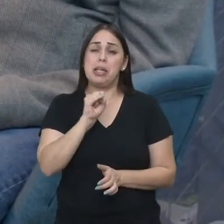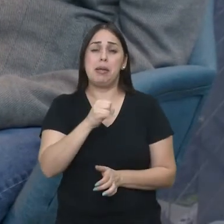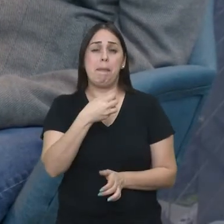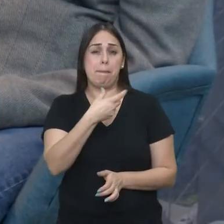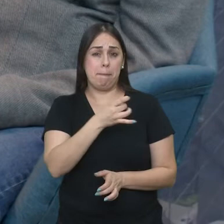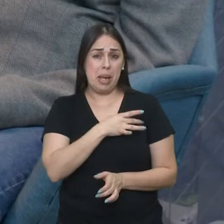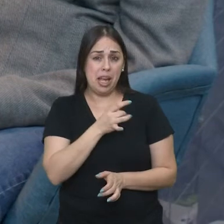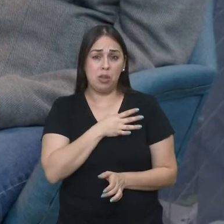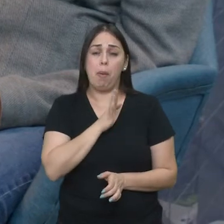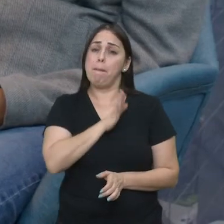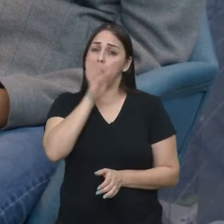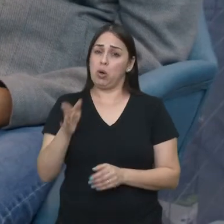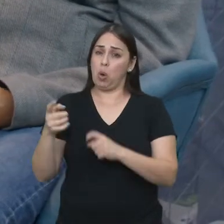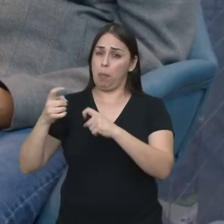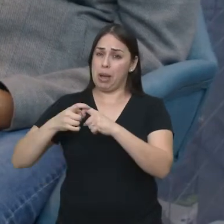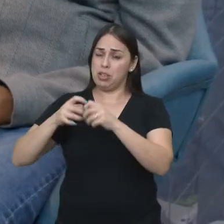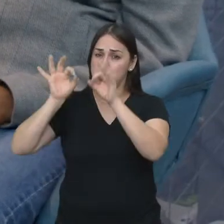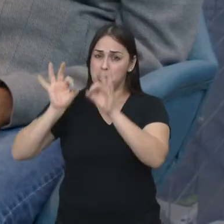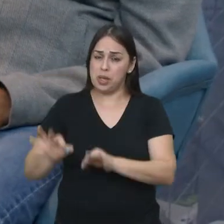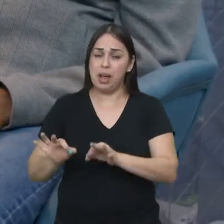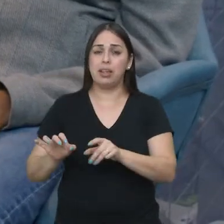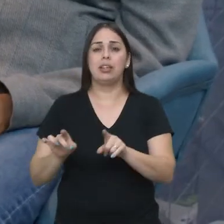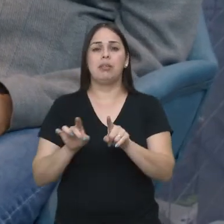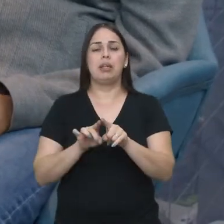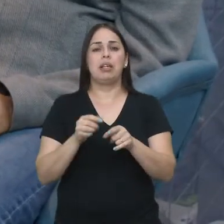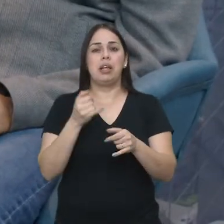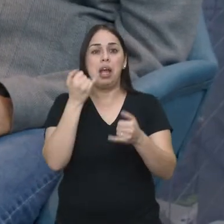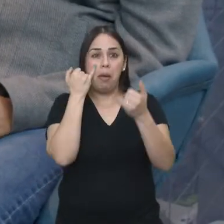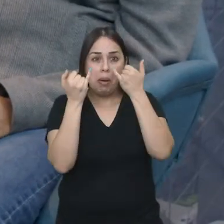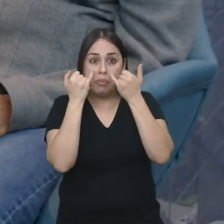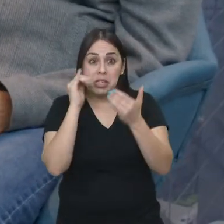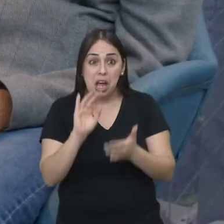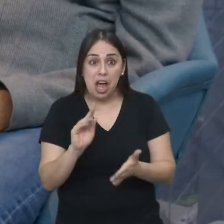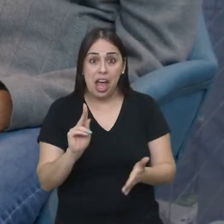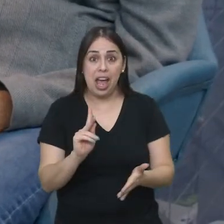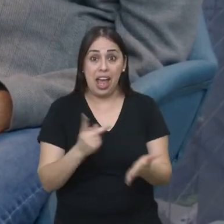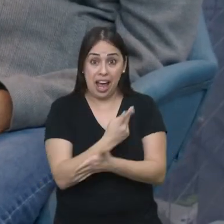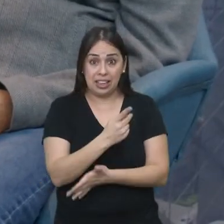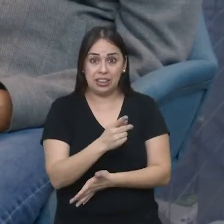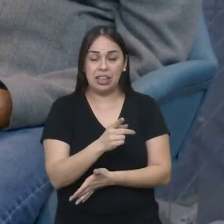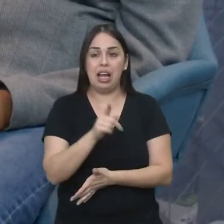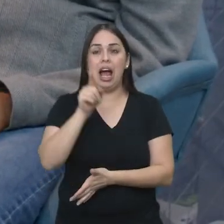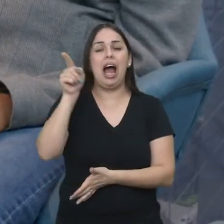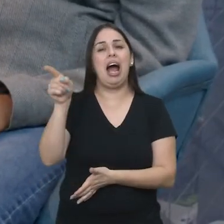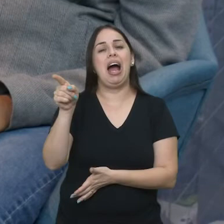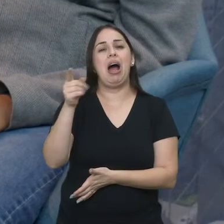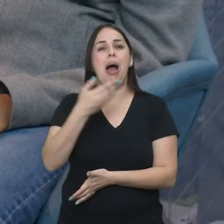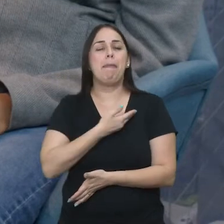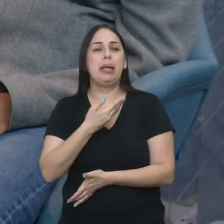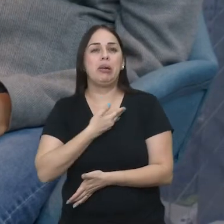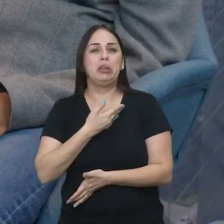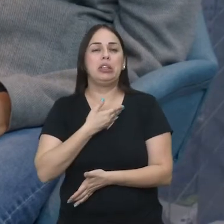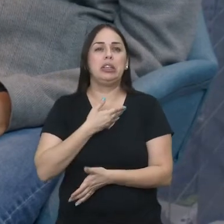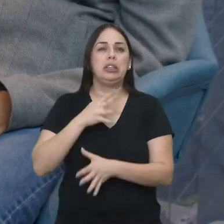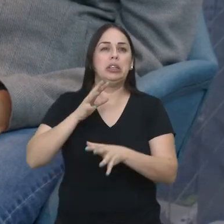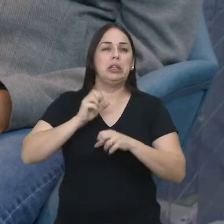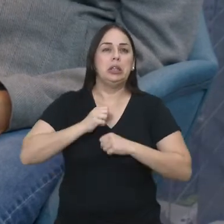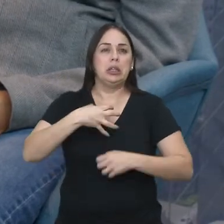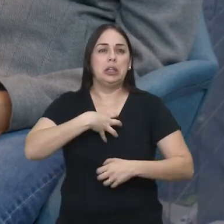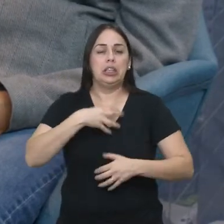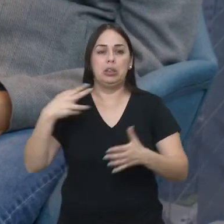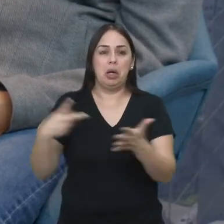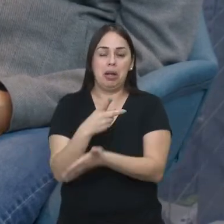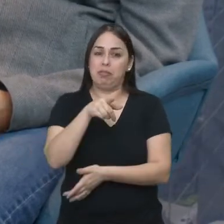profissional de saúde adequado, ele vai te orientar. Tem alguma informação errada, não é porque fulano teve um evento adverso à vacina, uma reação,